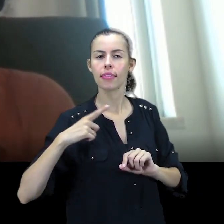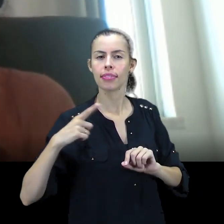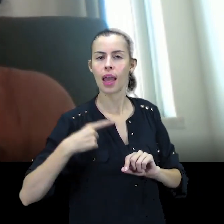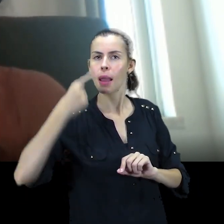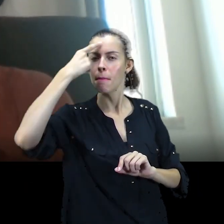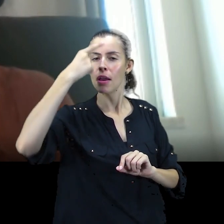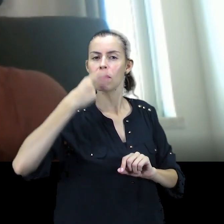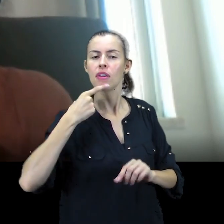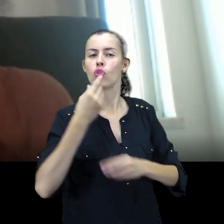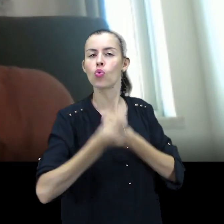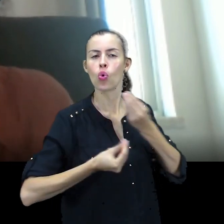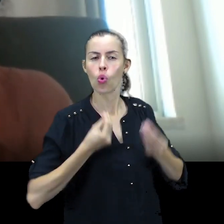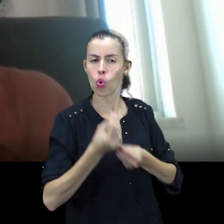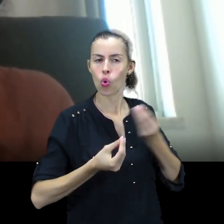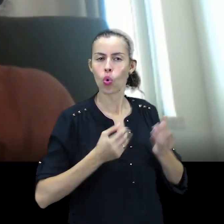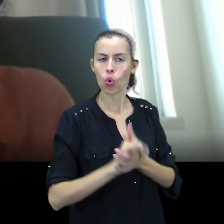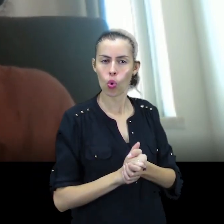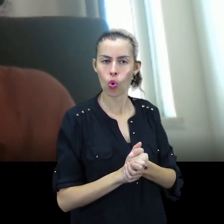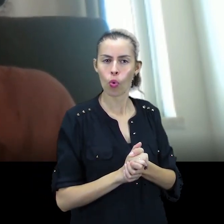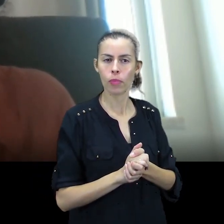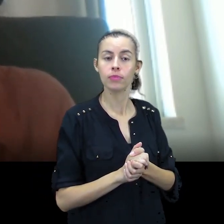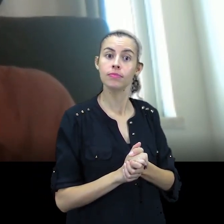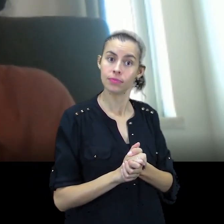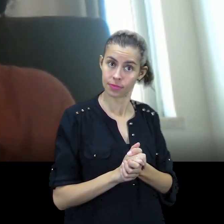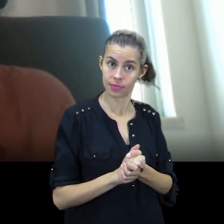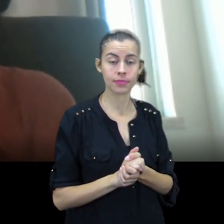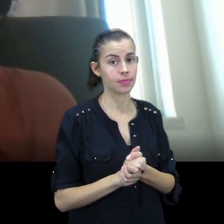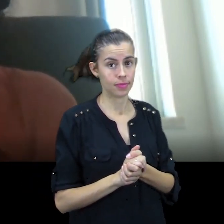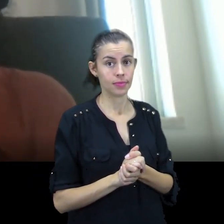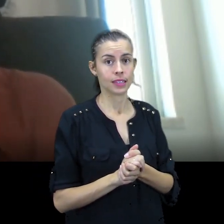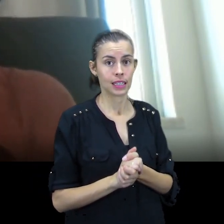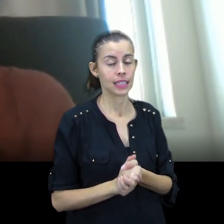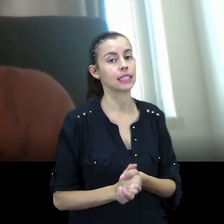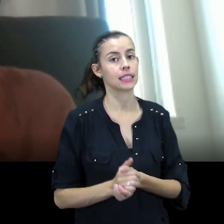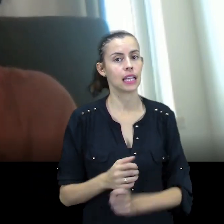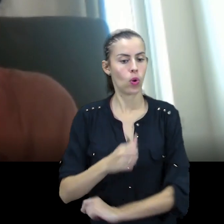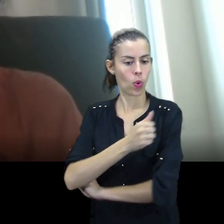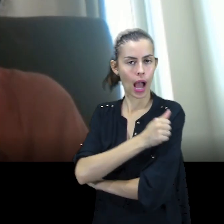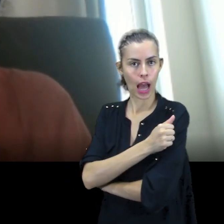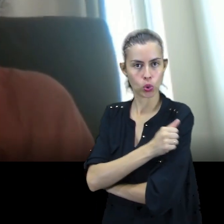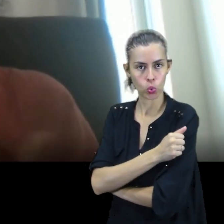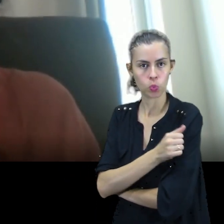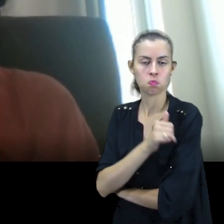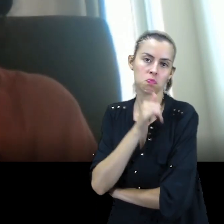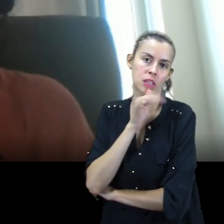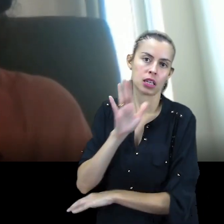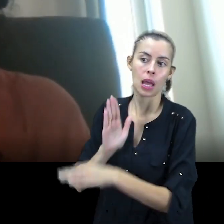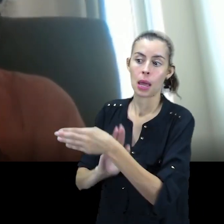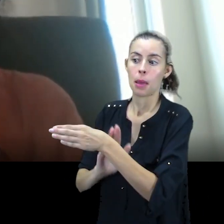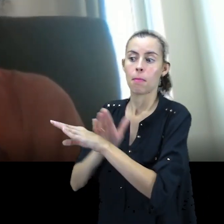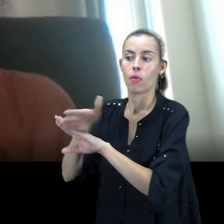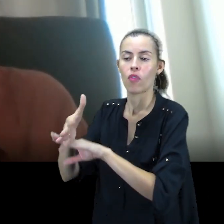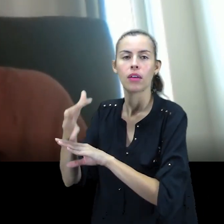uma sensibilização sobre direitos humanos, direito à saúde, respeito à